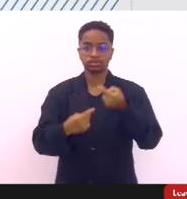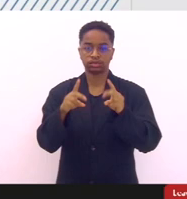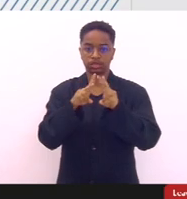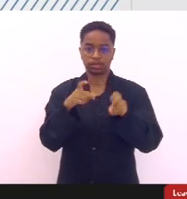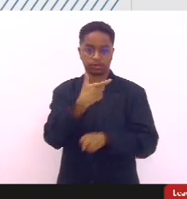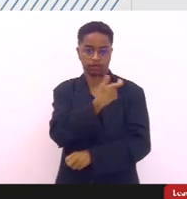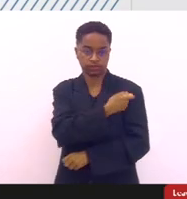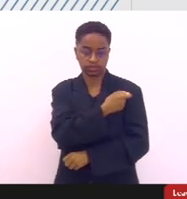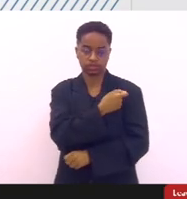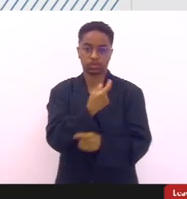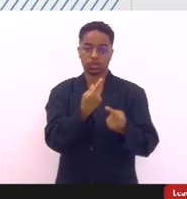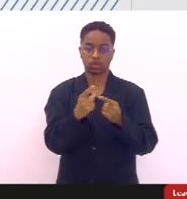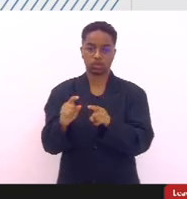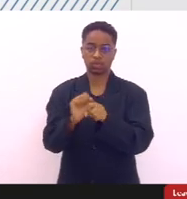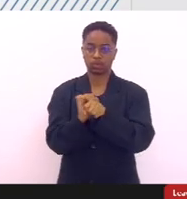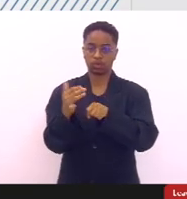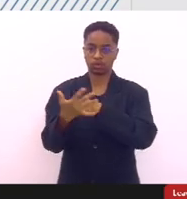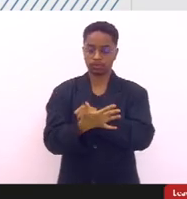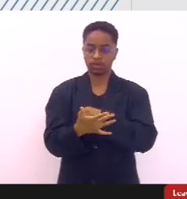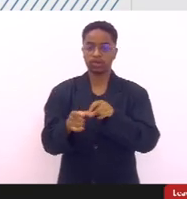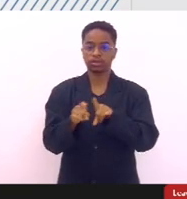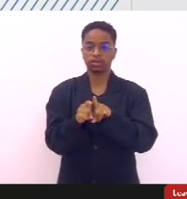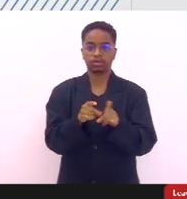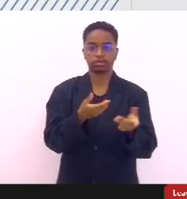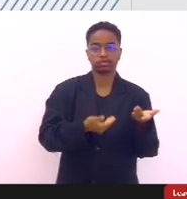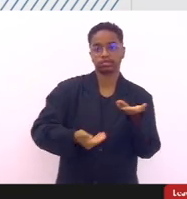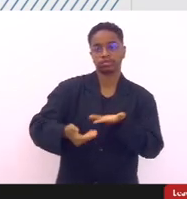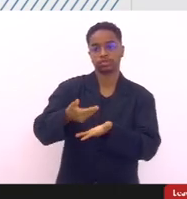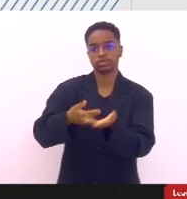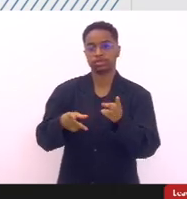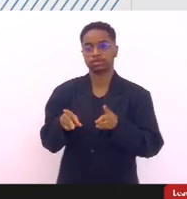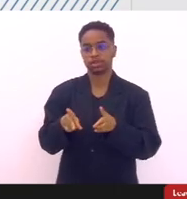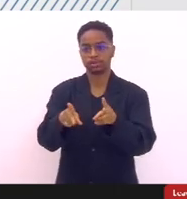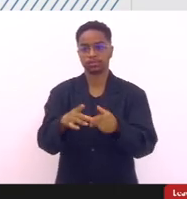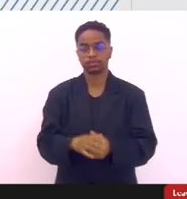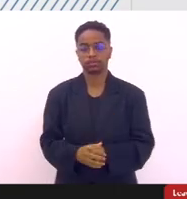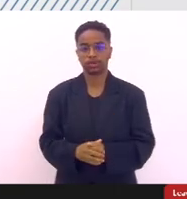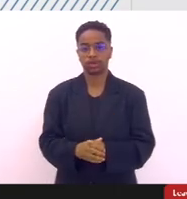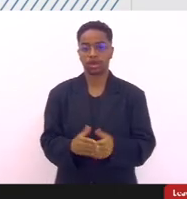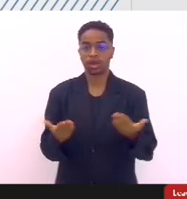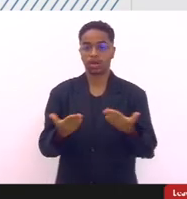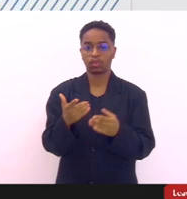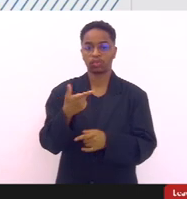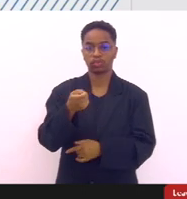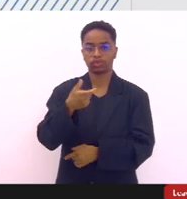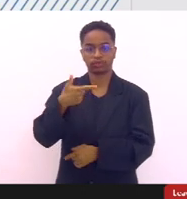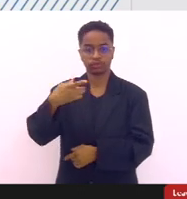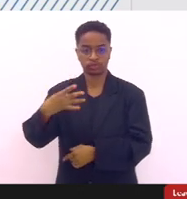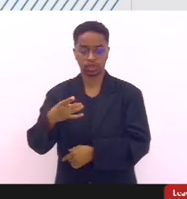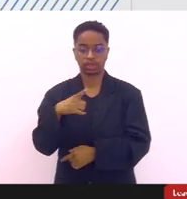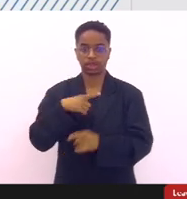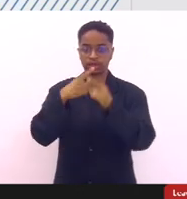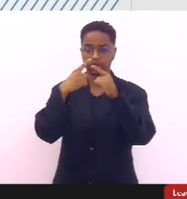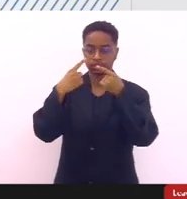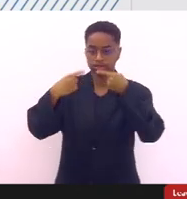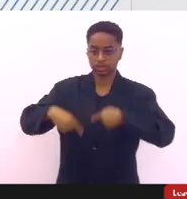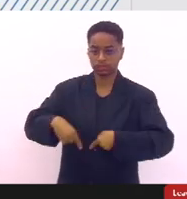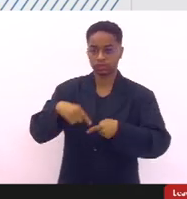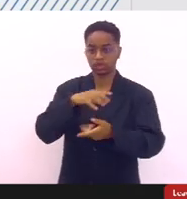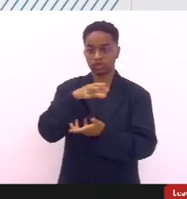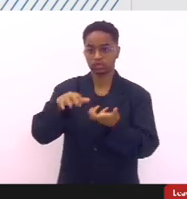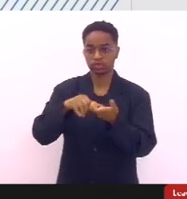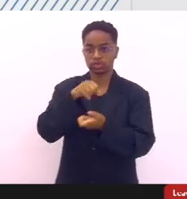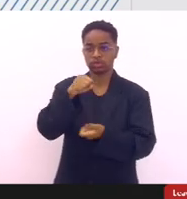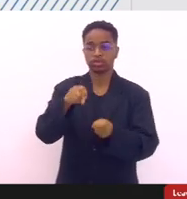o Covid-19 envolvendo a intersetorialidade o tempo todo. Para o próximo exercício, a gente tem como desafio a sustentabilidade